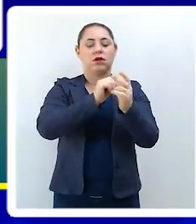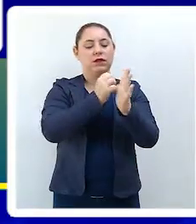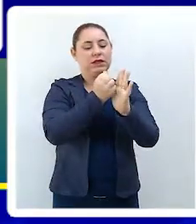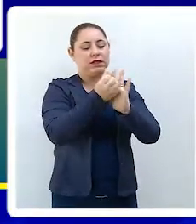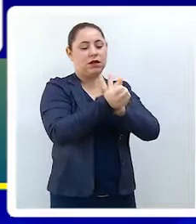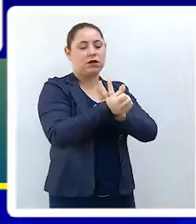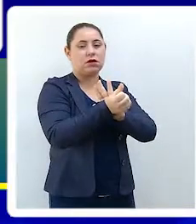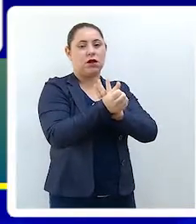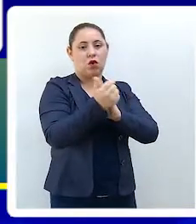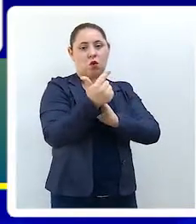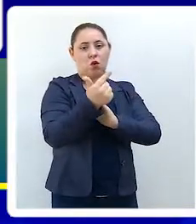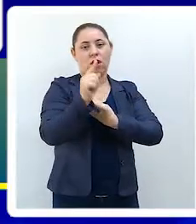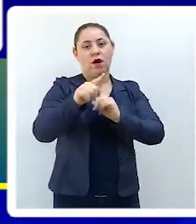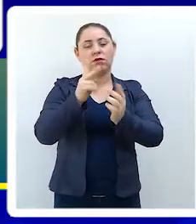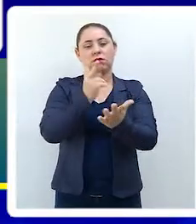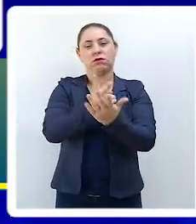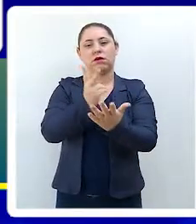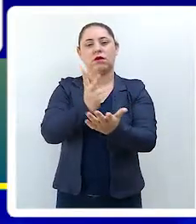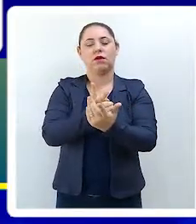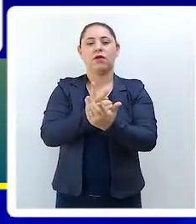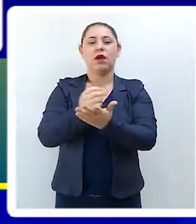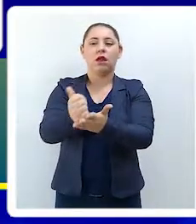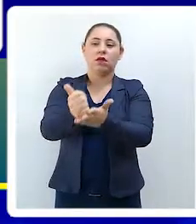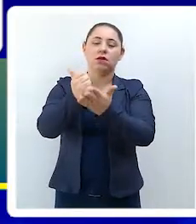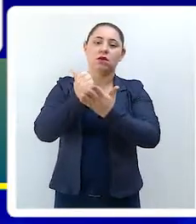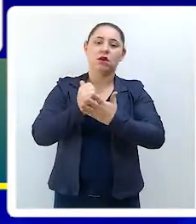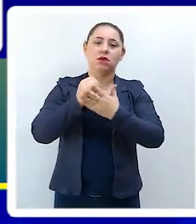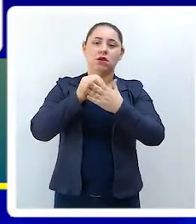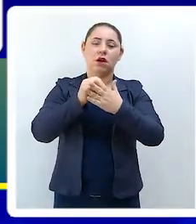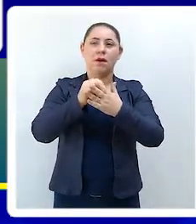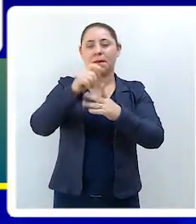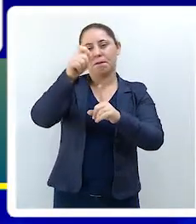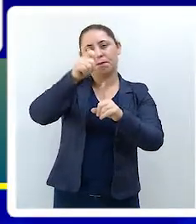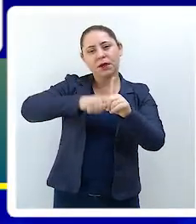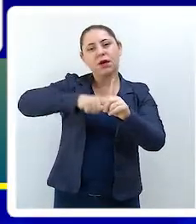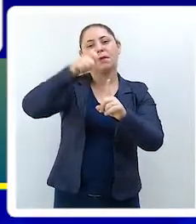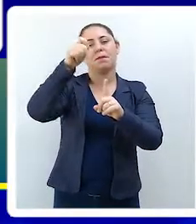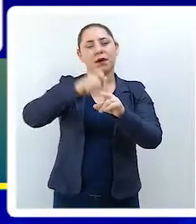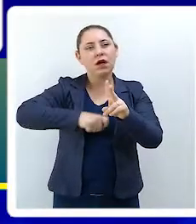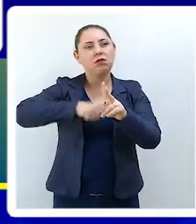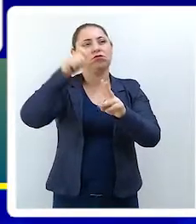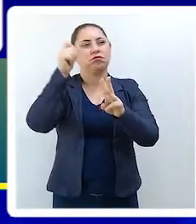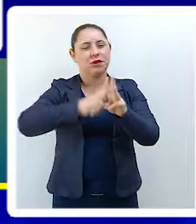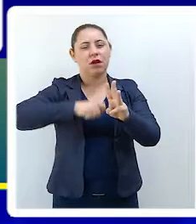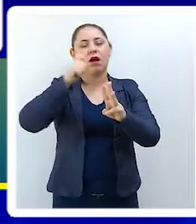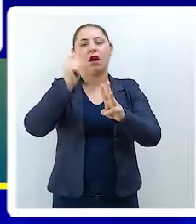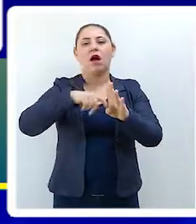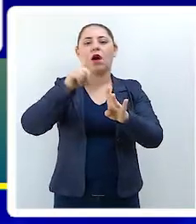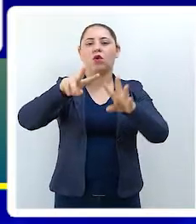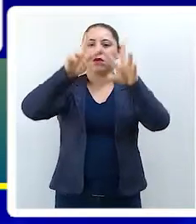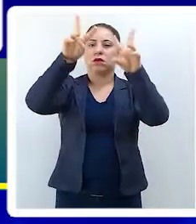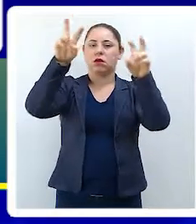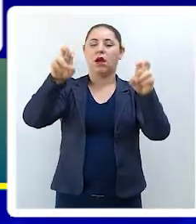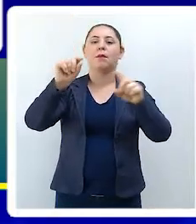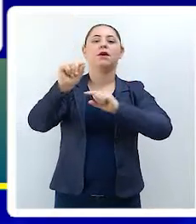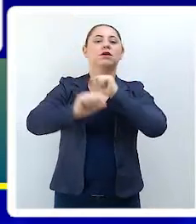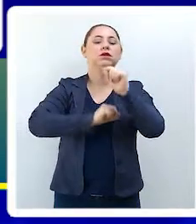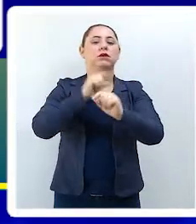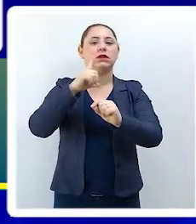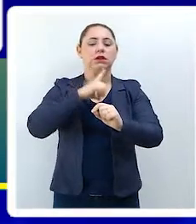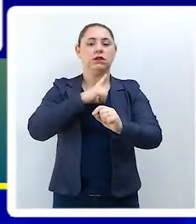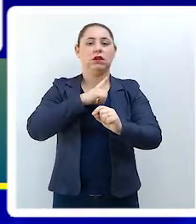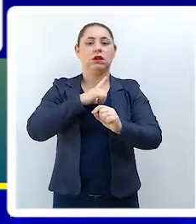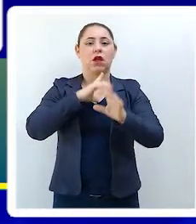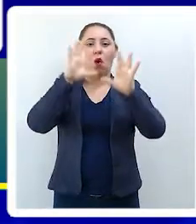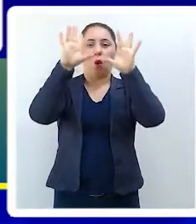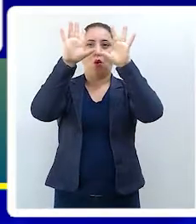segundo semestre, de modo permanente, nós traremos mês a mês uma dessas temáticas, né, que permeiam